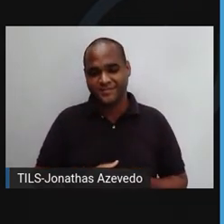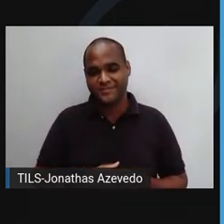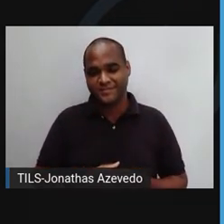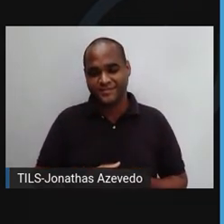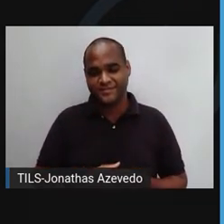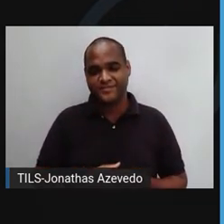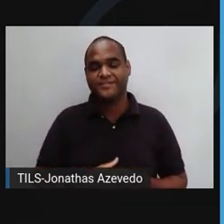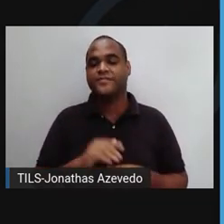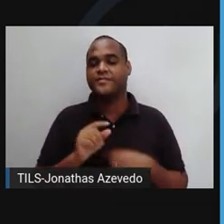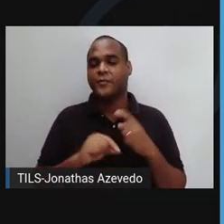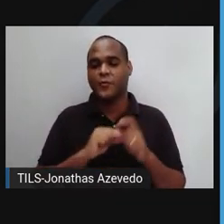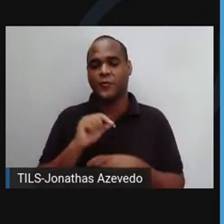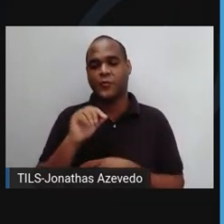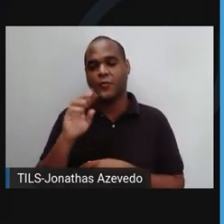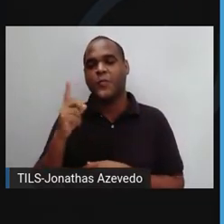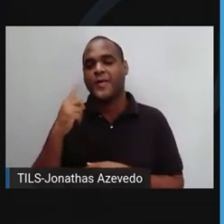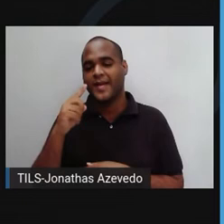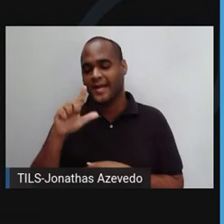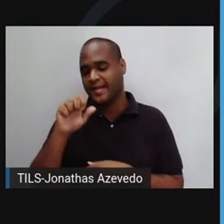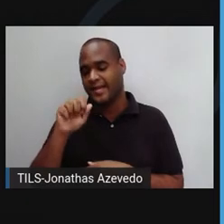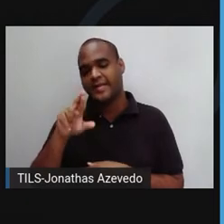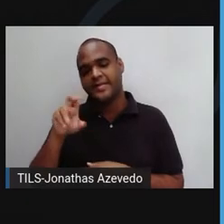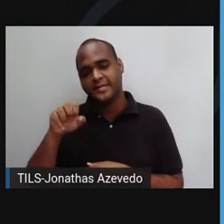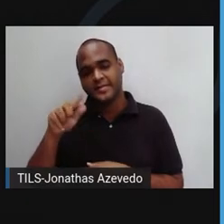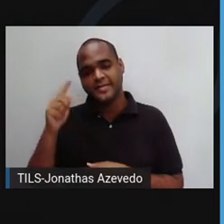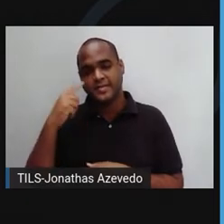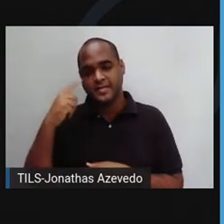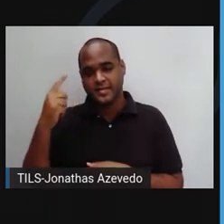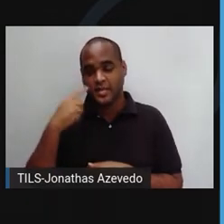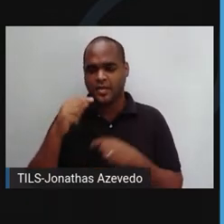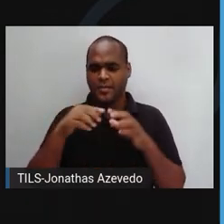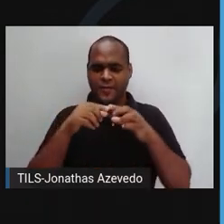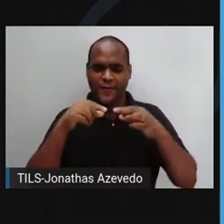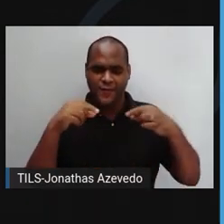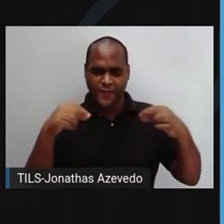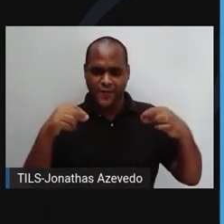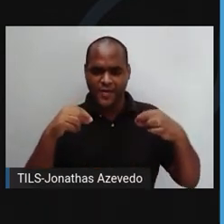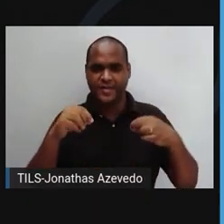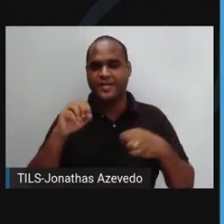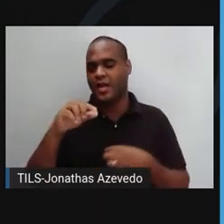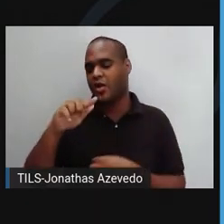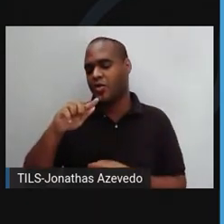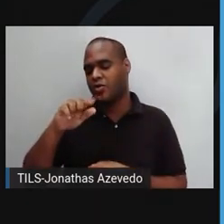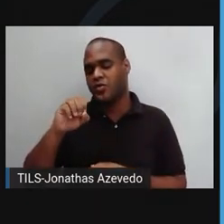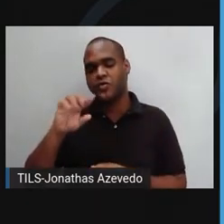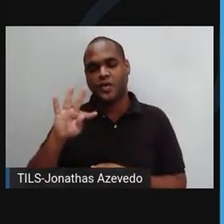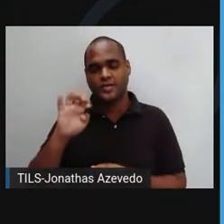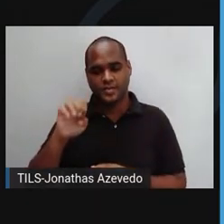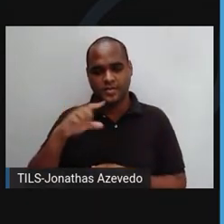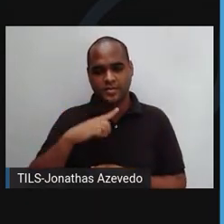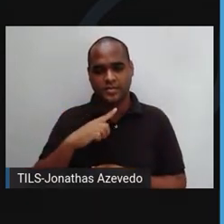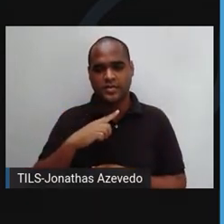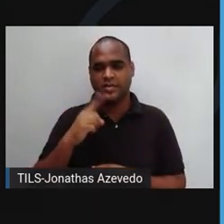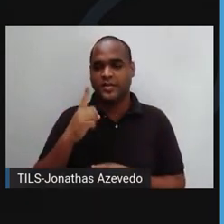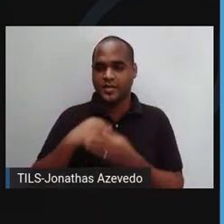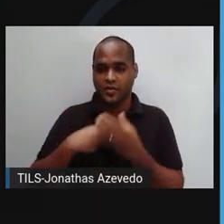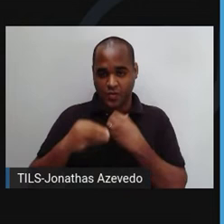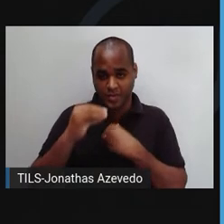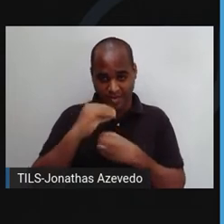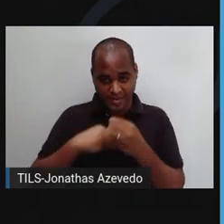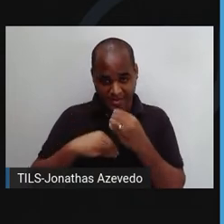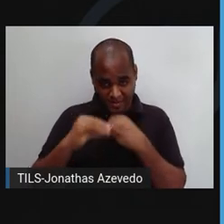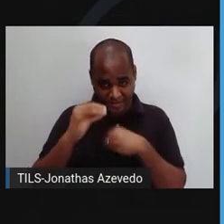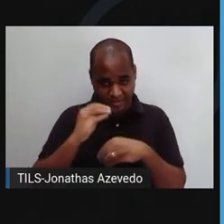No topo da laringe existe uma cartilagem em formato de folha. É a epiglote. Ela se fecha toda vez que você engole